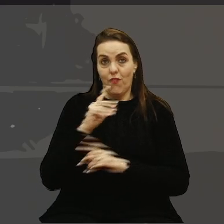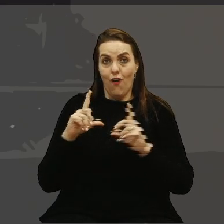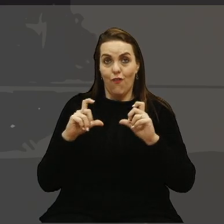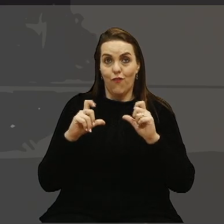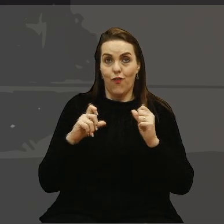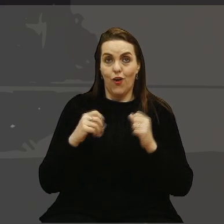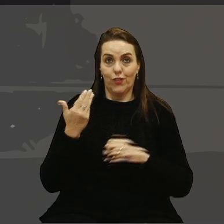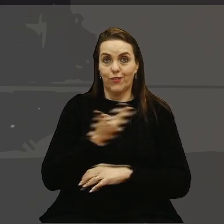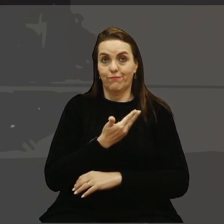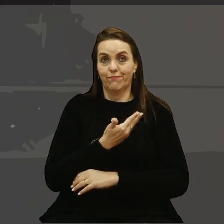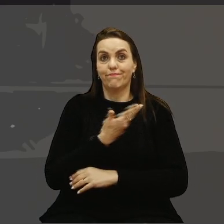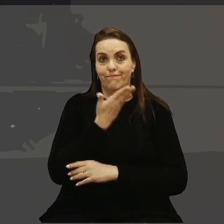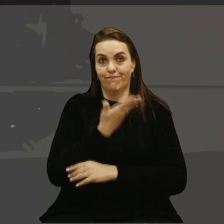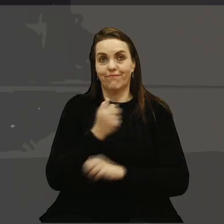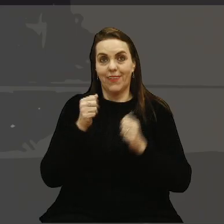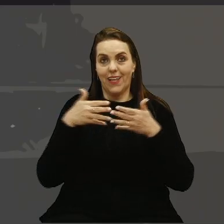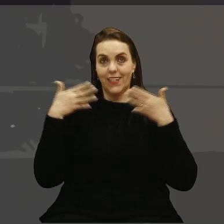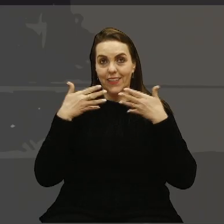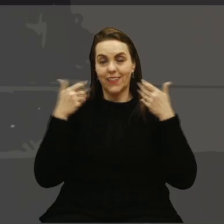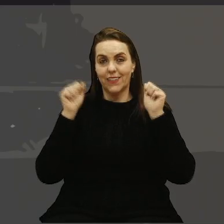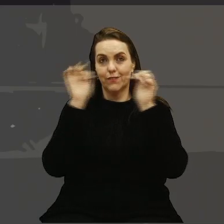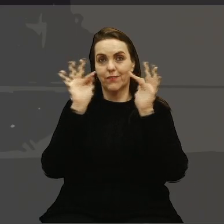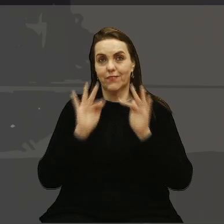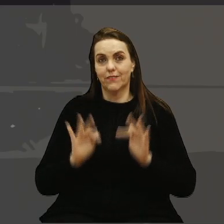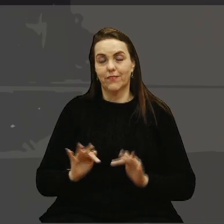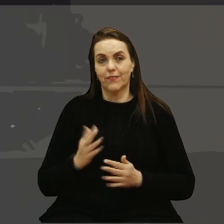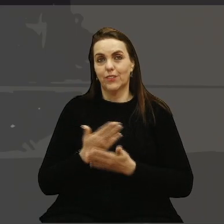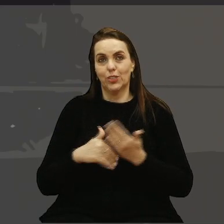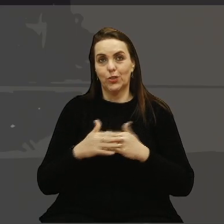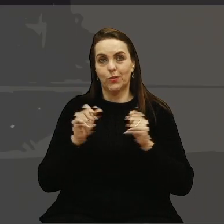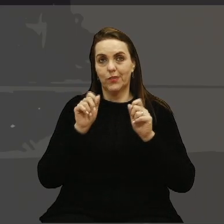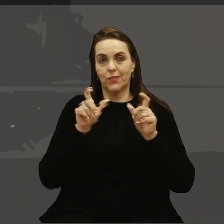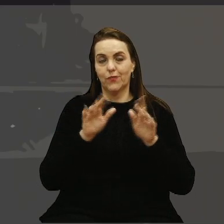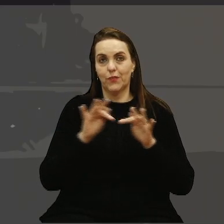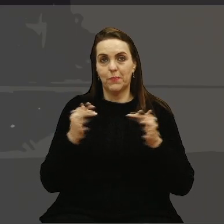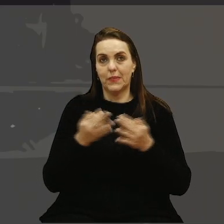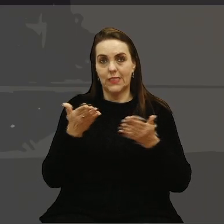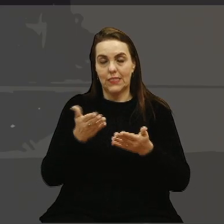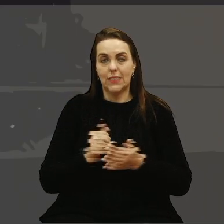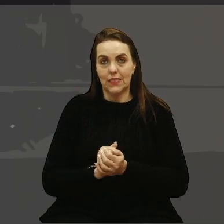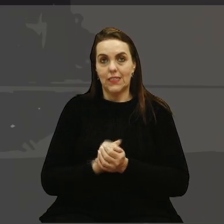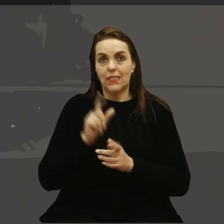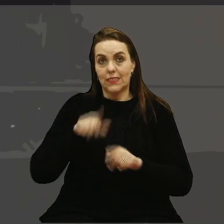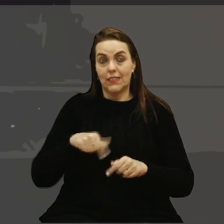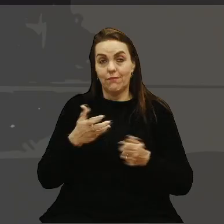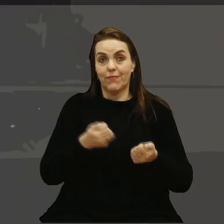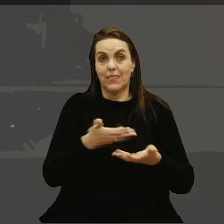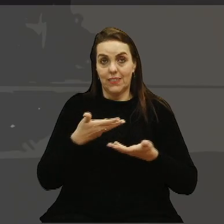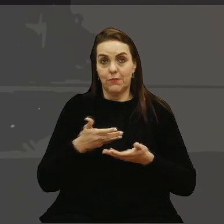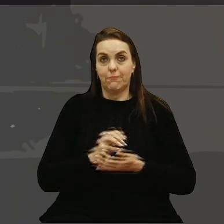por si, a alegria, a felicidade, né, das famílias estar lá recebendo.